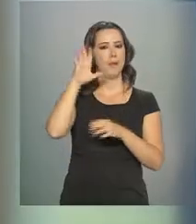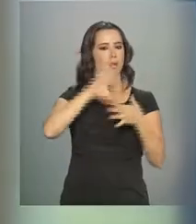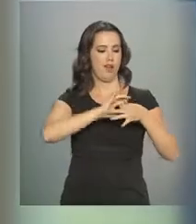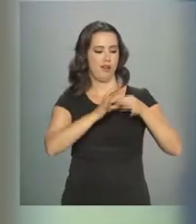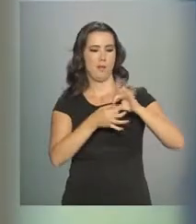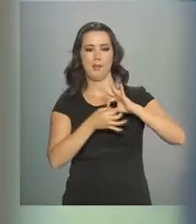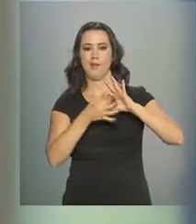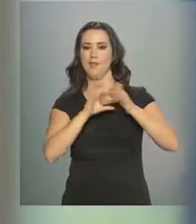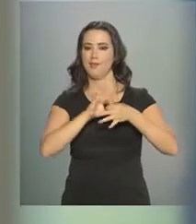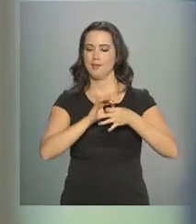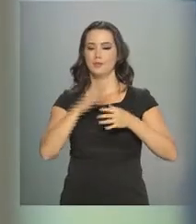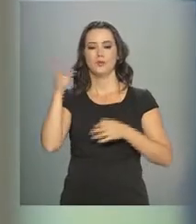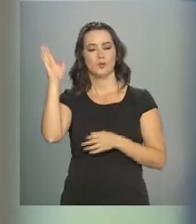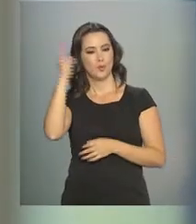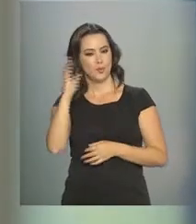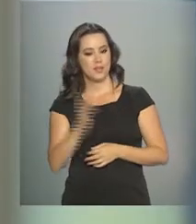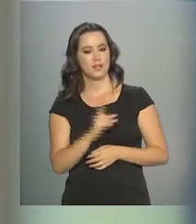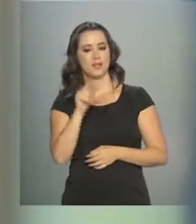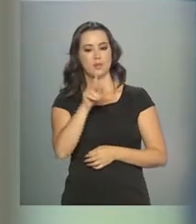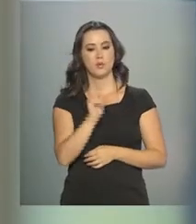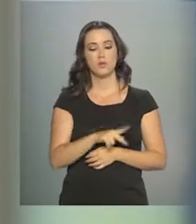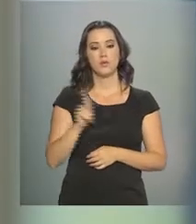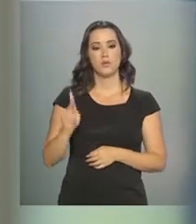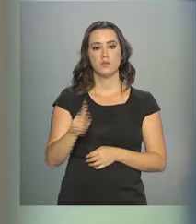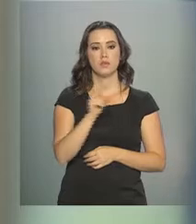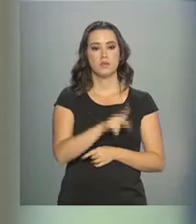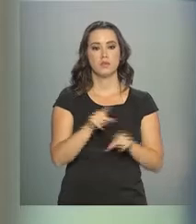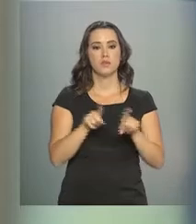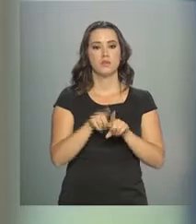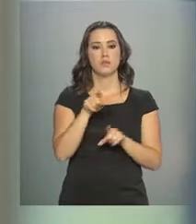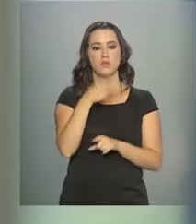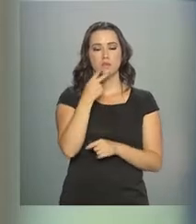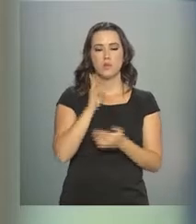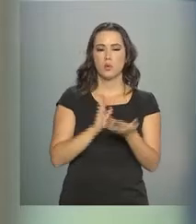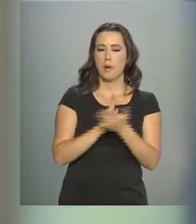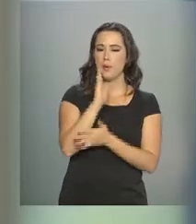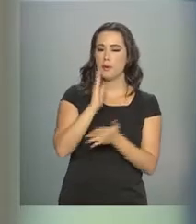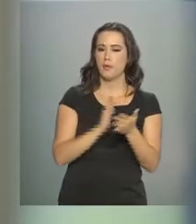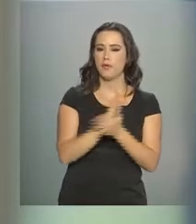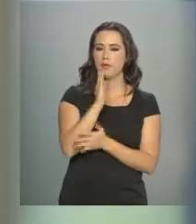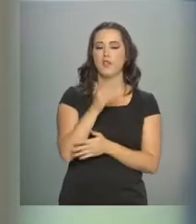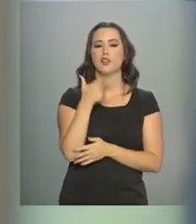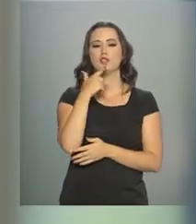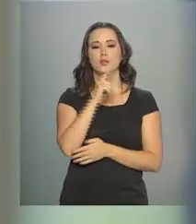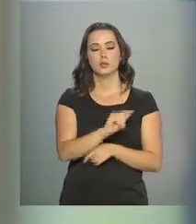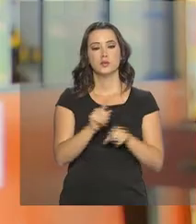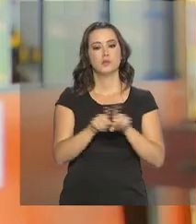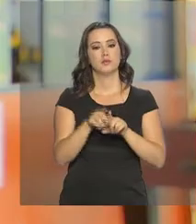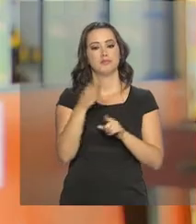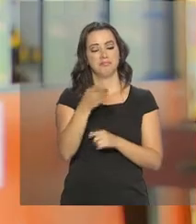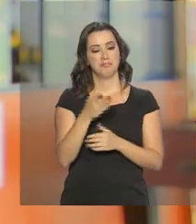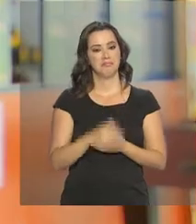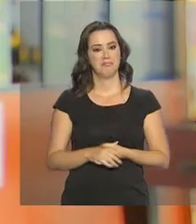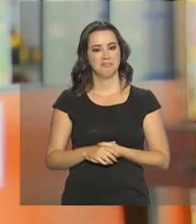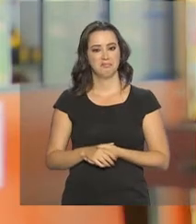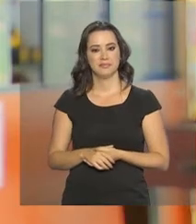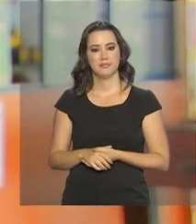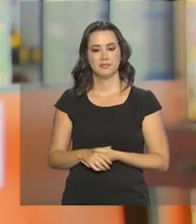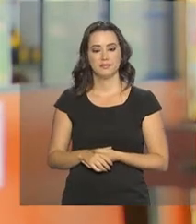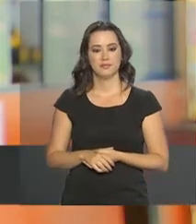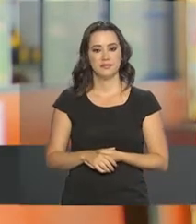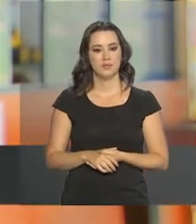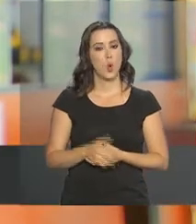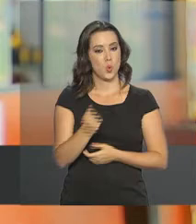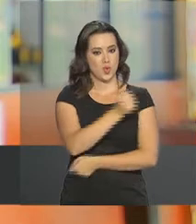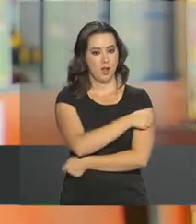segundo este professor de matemática os alunos aprovaram a ampliação do alcance este ano eles ficaram muito